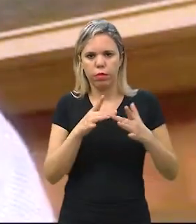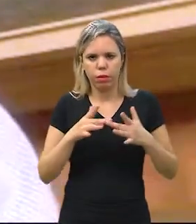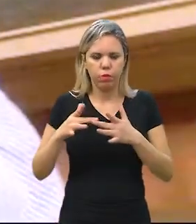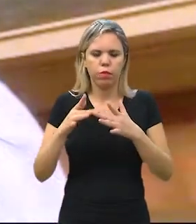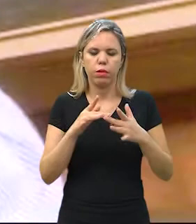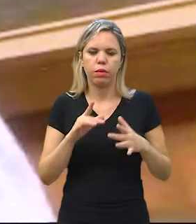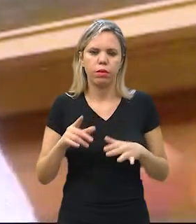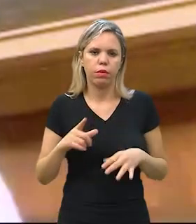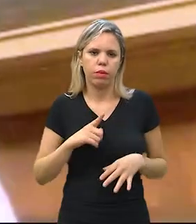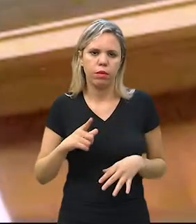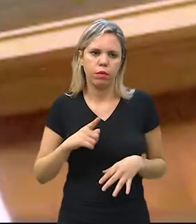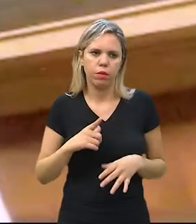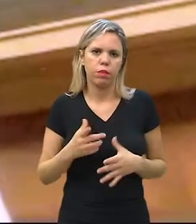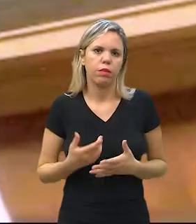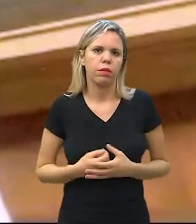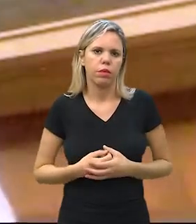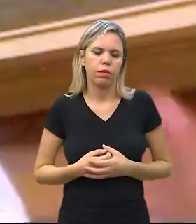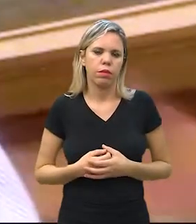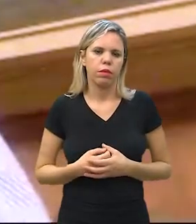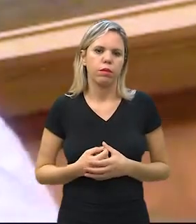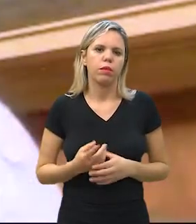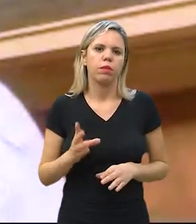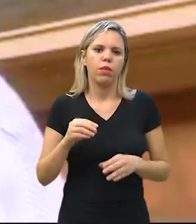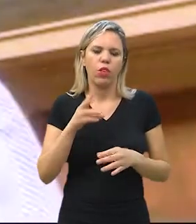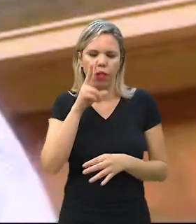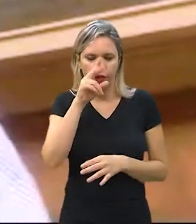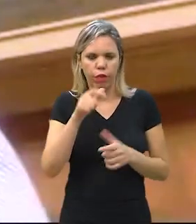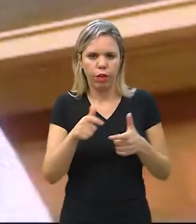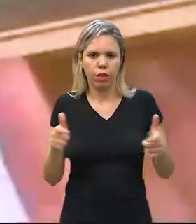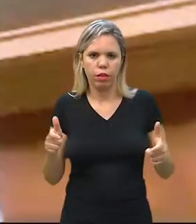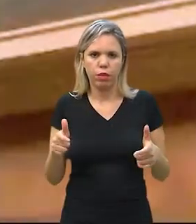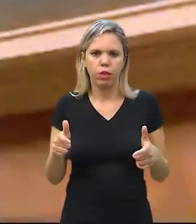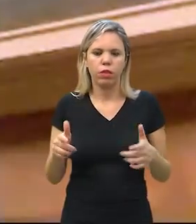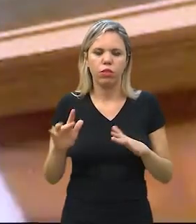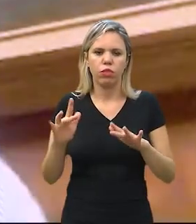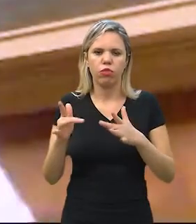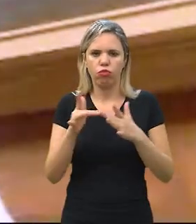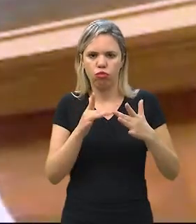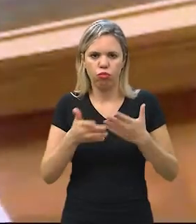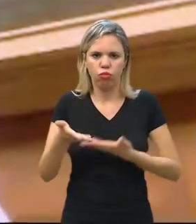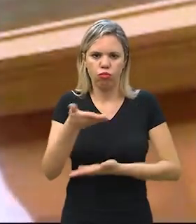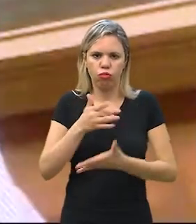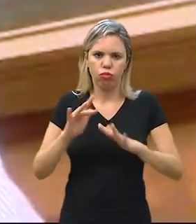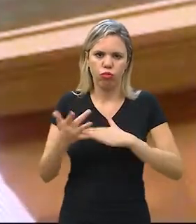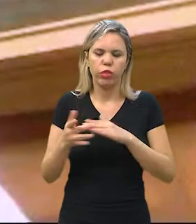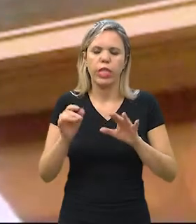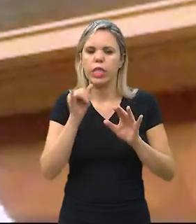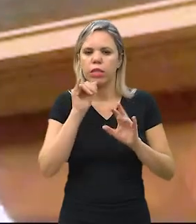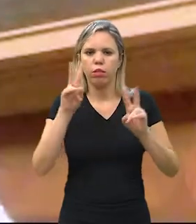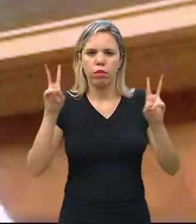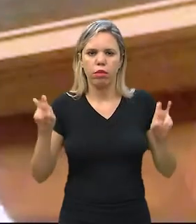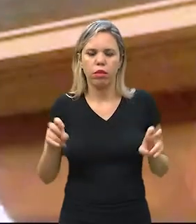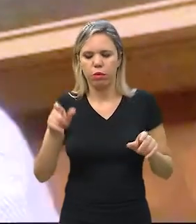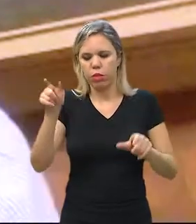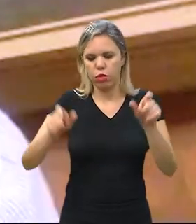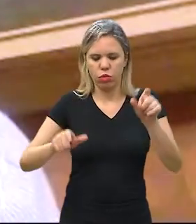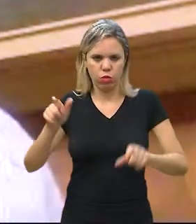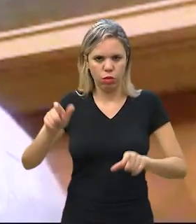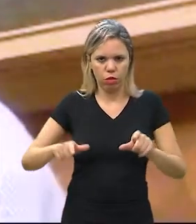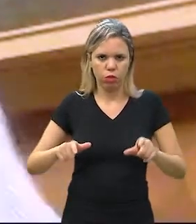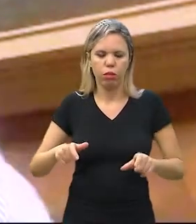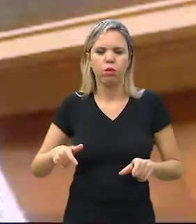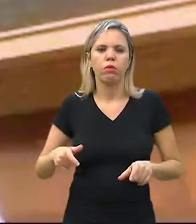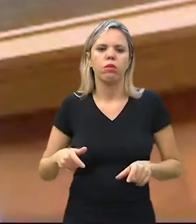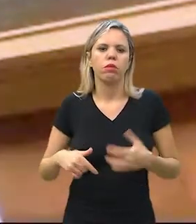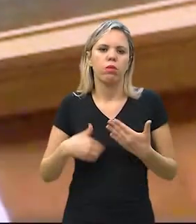de relacionamento, que são redes de relacionamento latentes. O que são redes de relacionamento latentes? São algumas pessoas